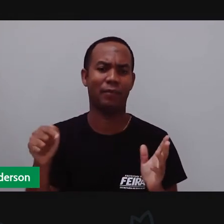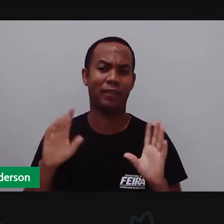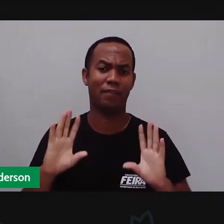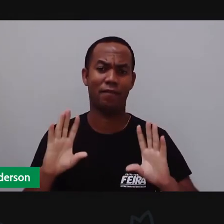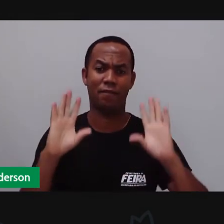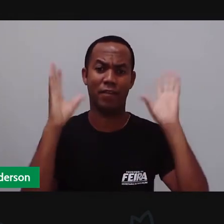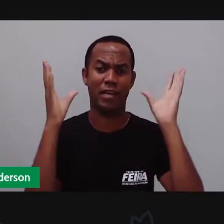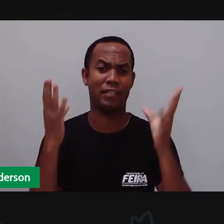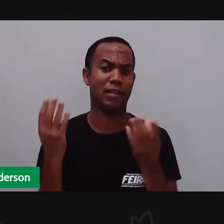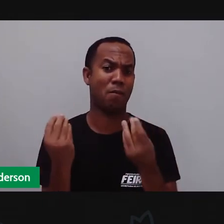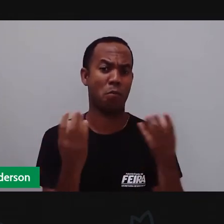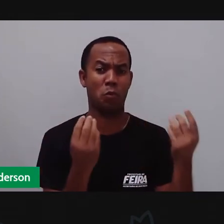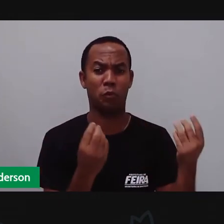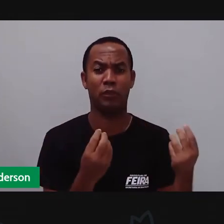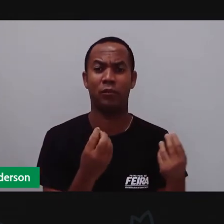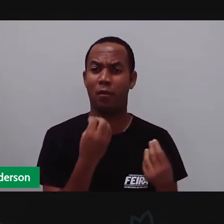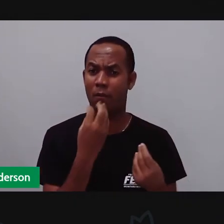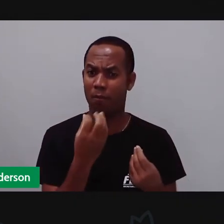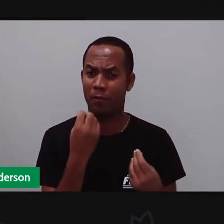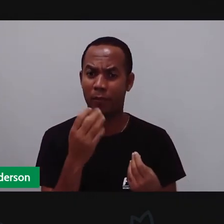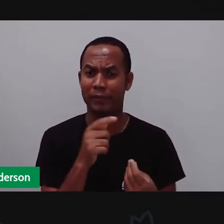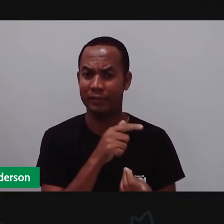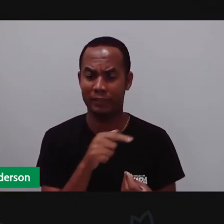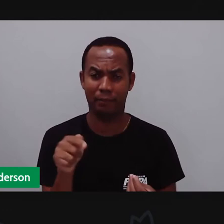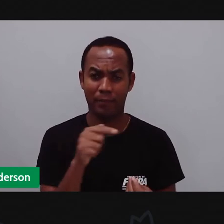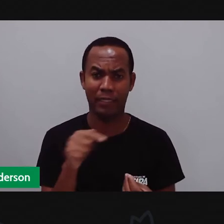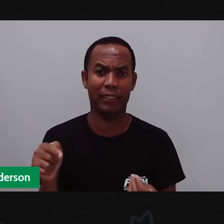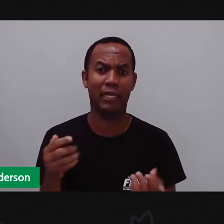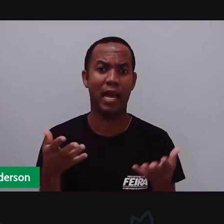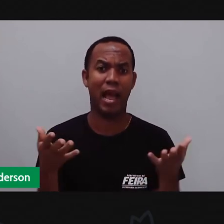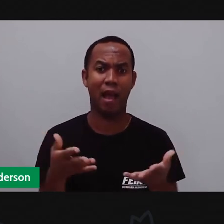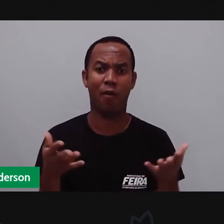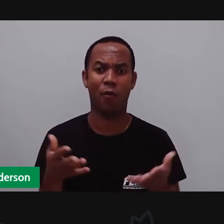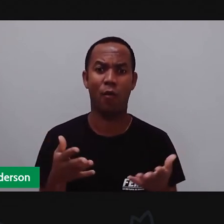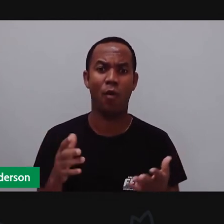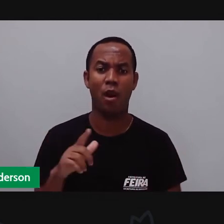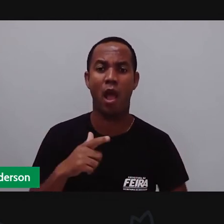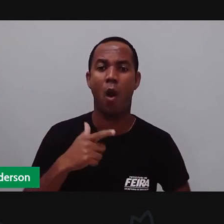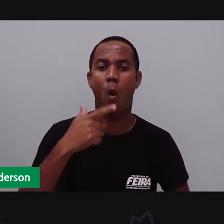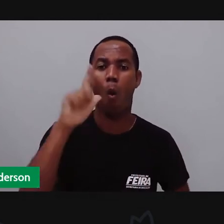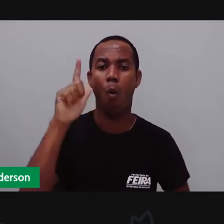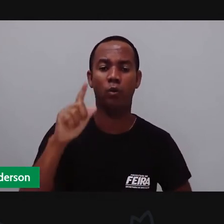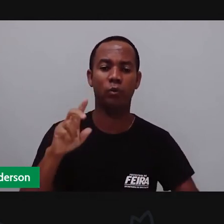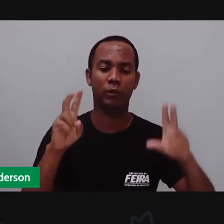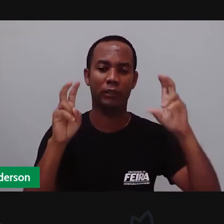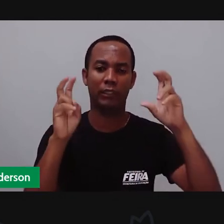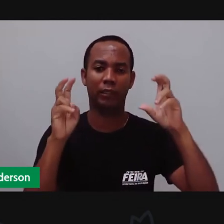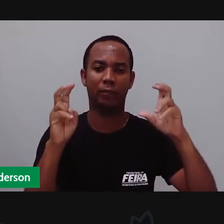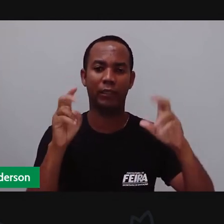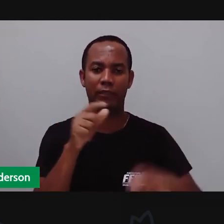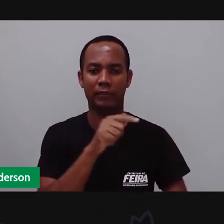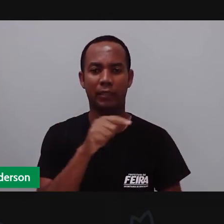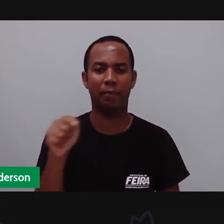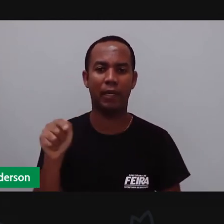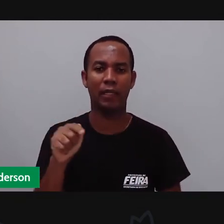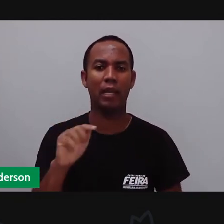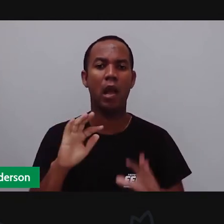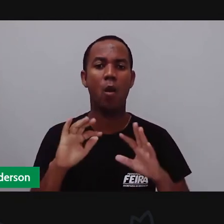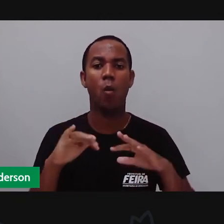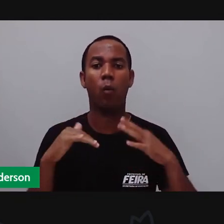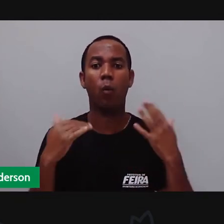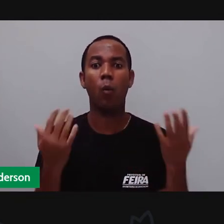e comidas, né, Anderson? E vamos começar aí uma outra temática essa semana. Do que será que